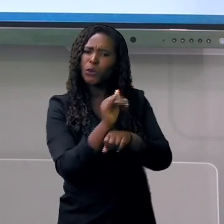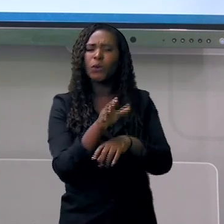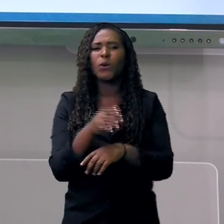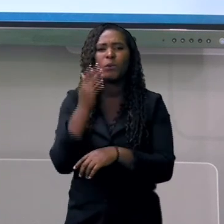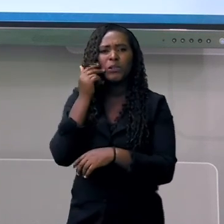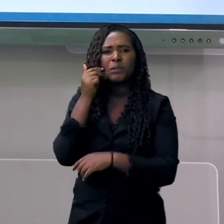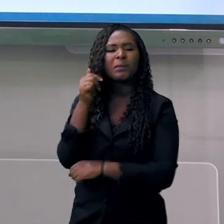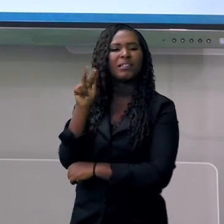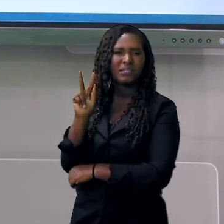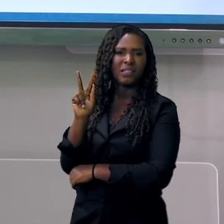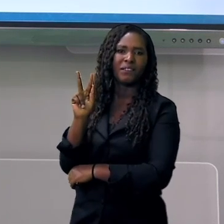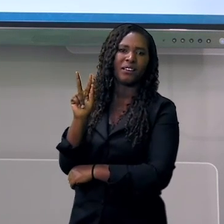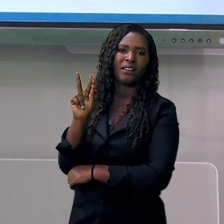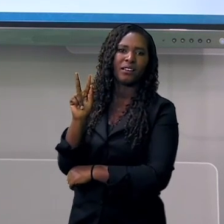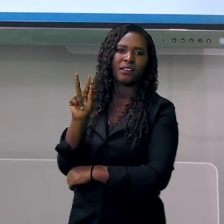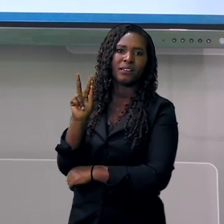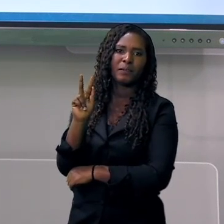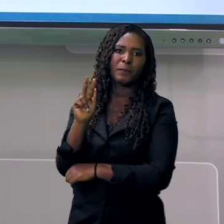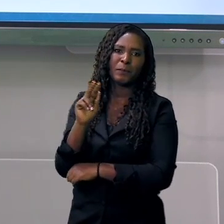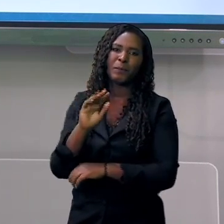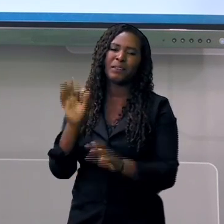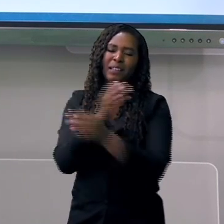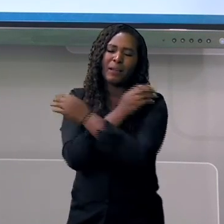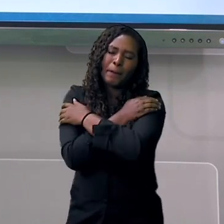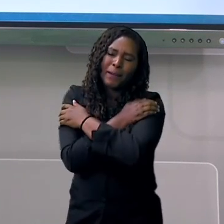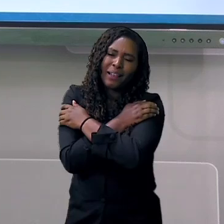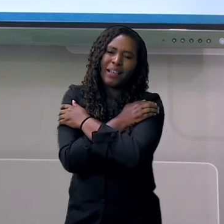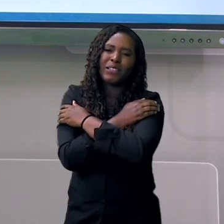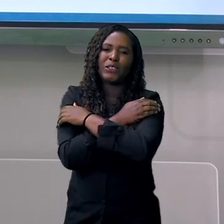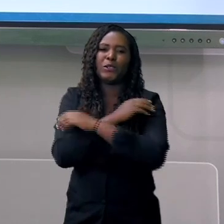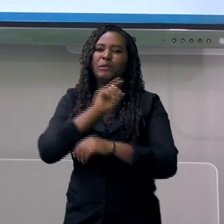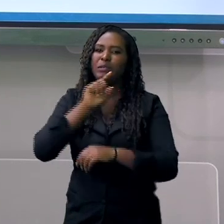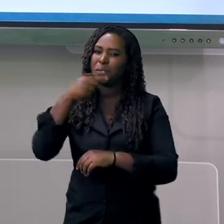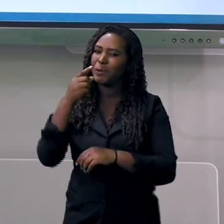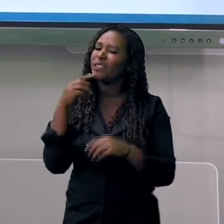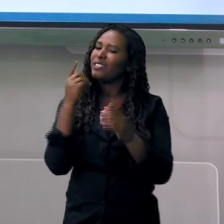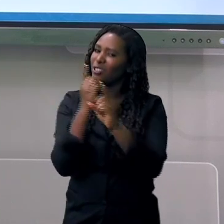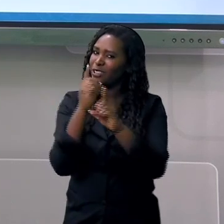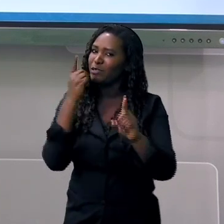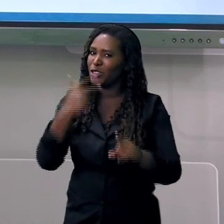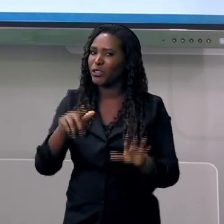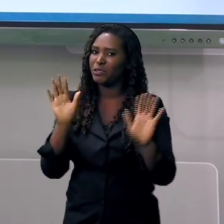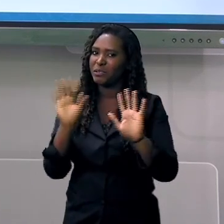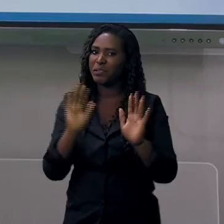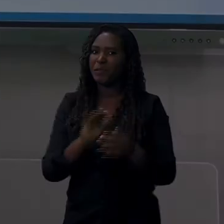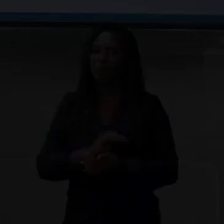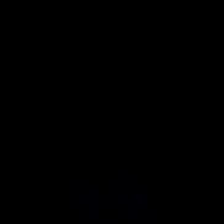canal do YouTube SMED GV. Um grande abraço, nos vemos no próximo vídeo.